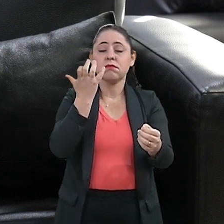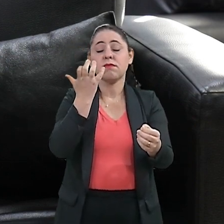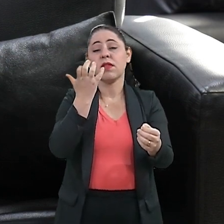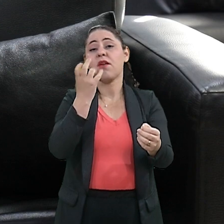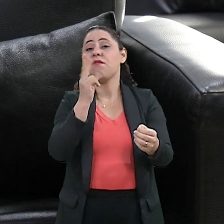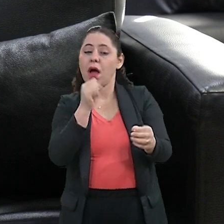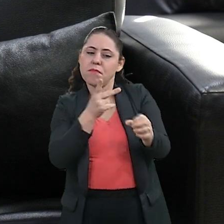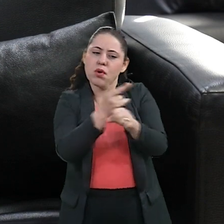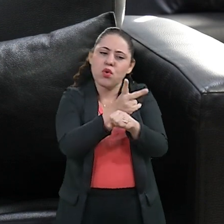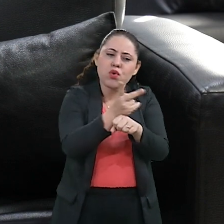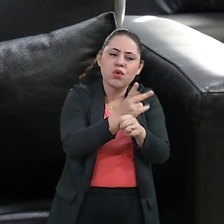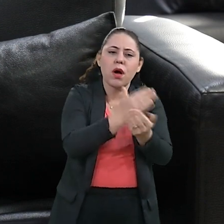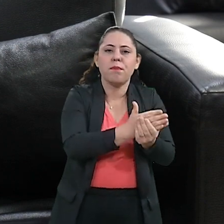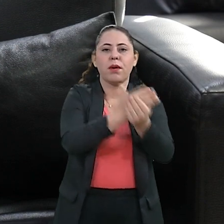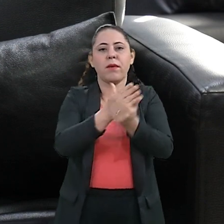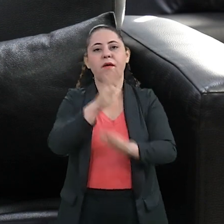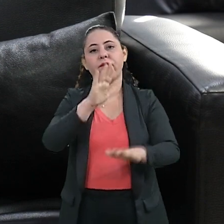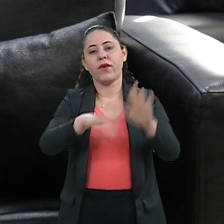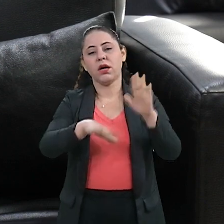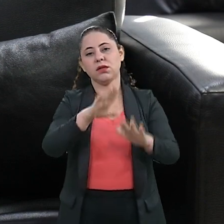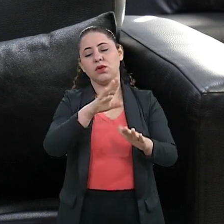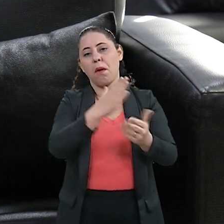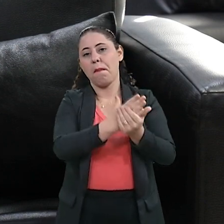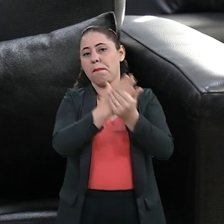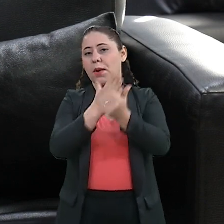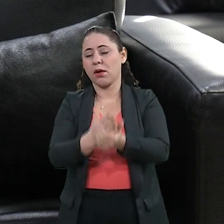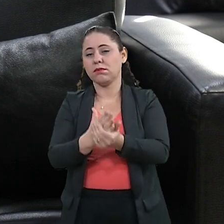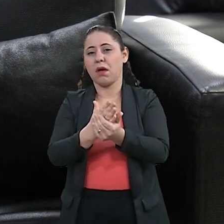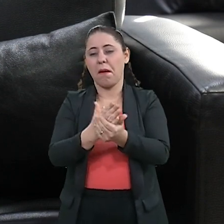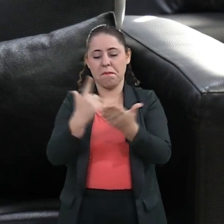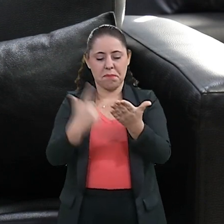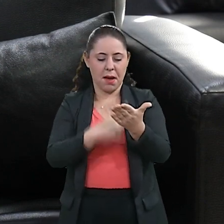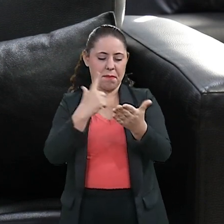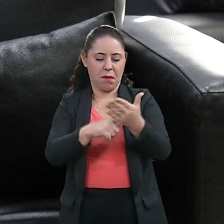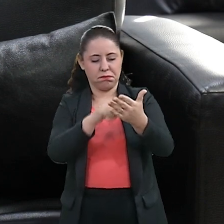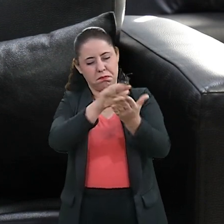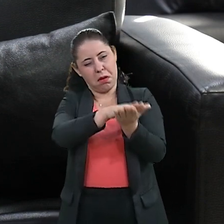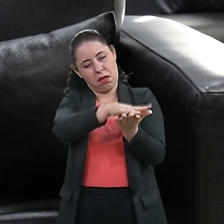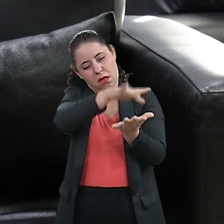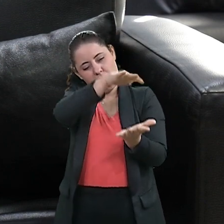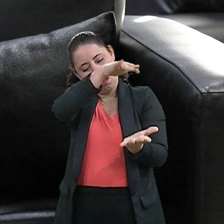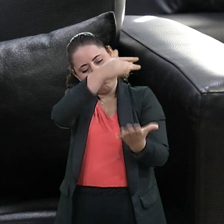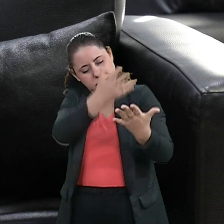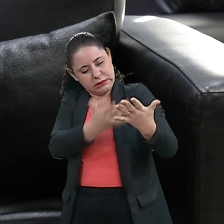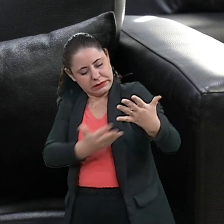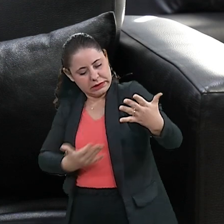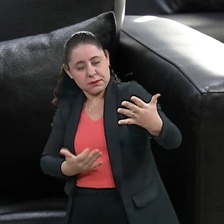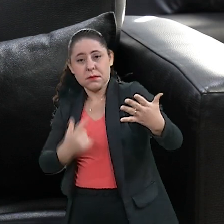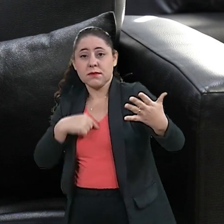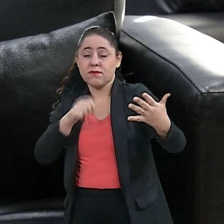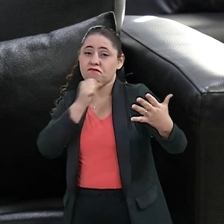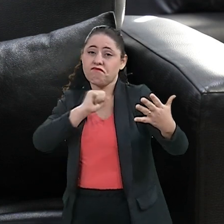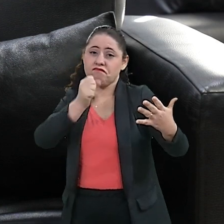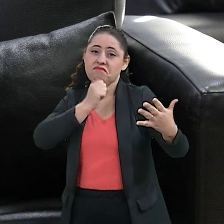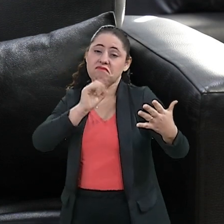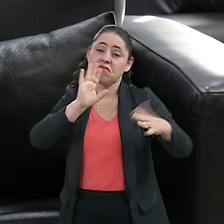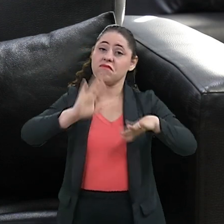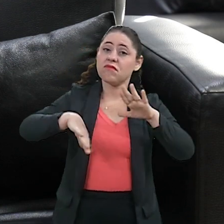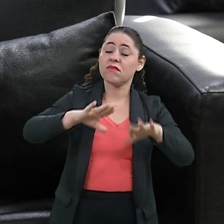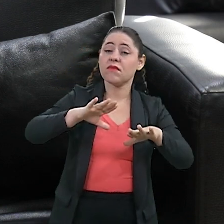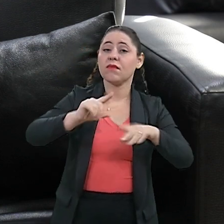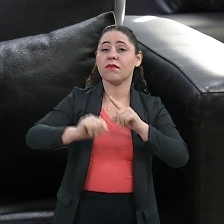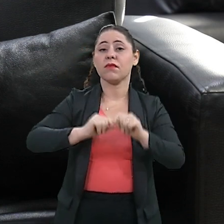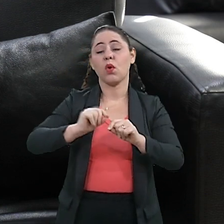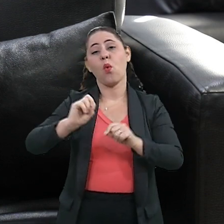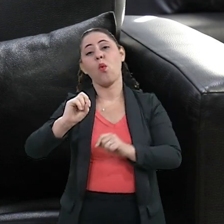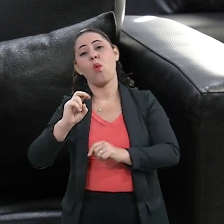aconteceu, e vai lá e procura o processo. Às vezes o processo ainda é físico, aqueles processos antigos, né? Muito